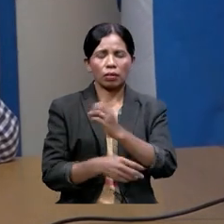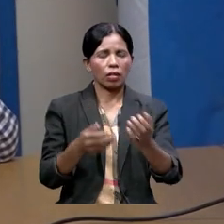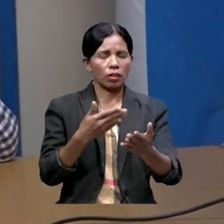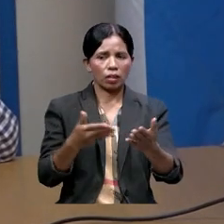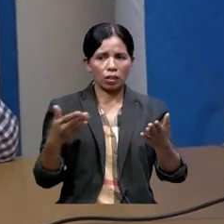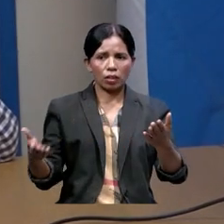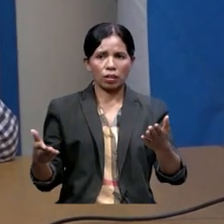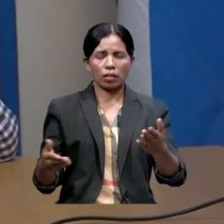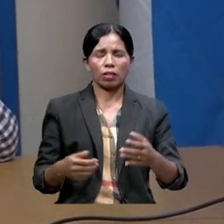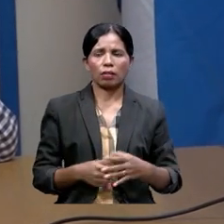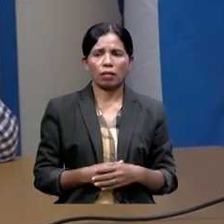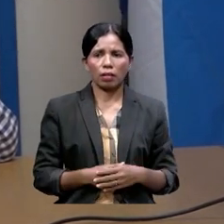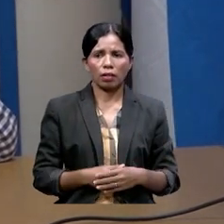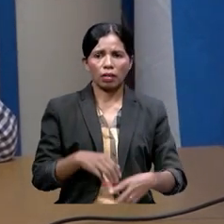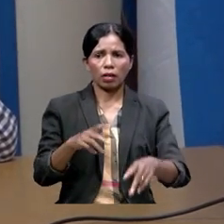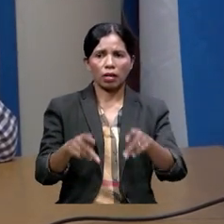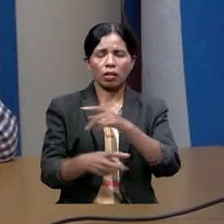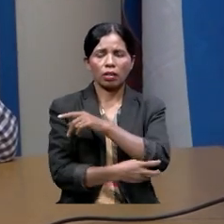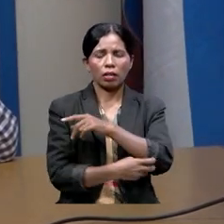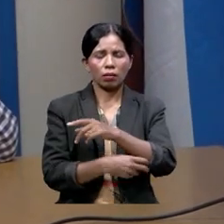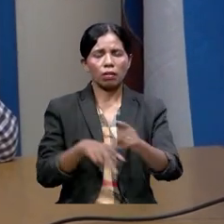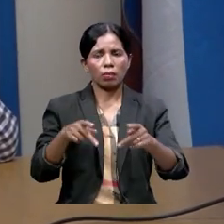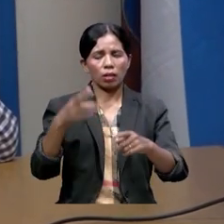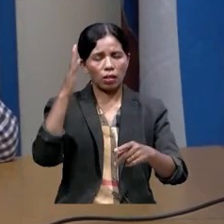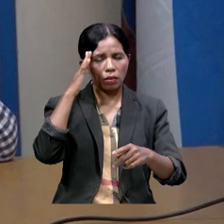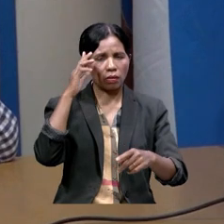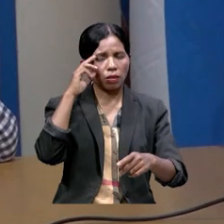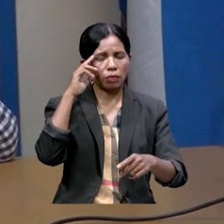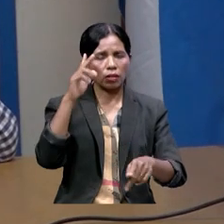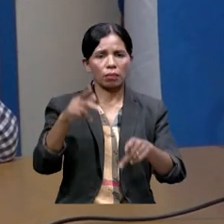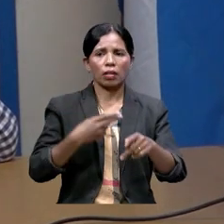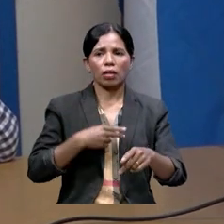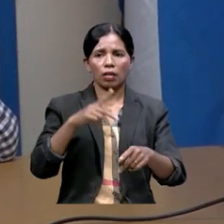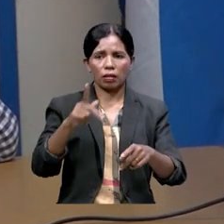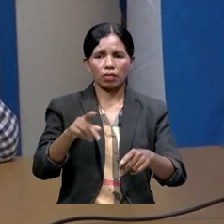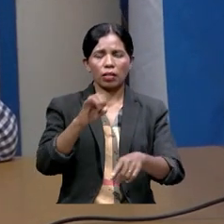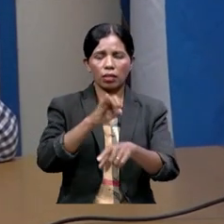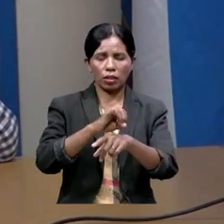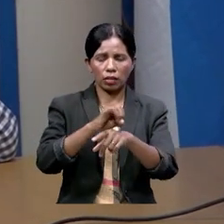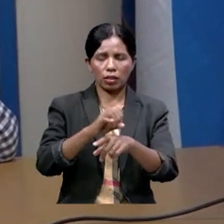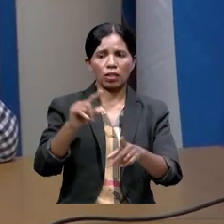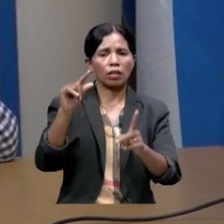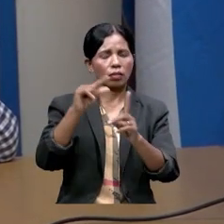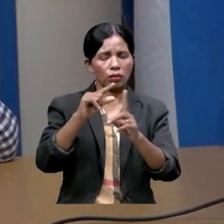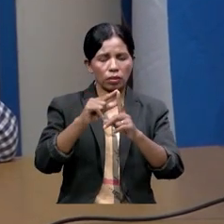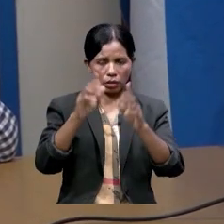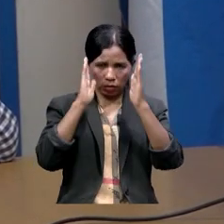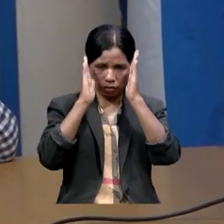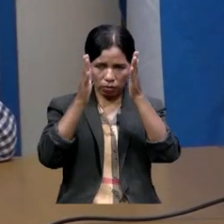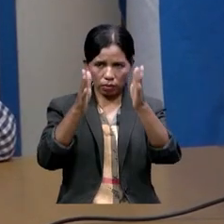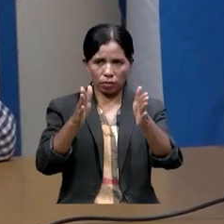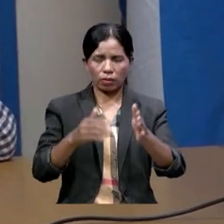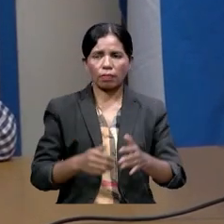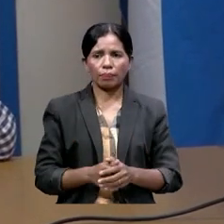korupsaun da mente ema ni hanu ini ema ni hahalo. Ihe da ne mos maki greja ni lefoni ini ni sentido. Korupsaun